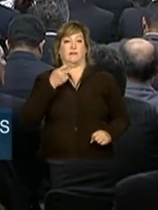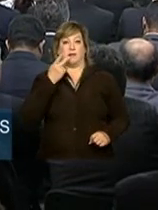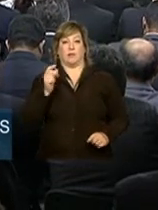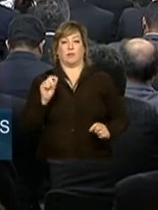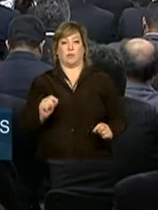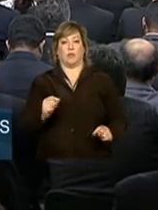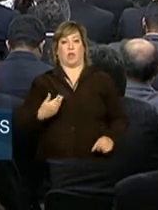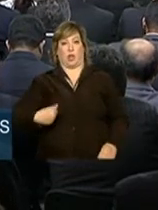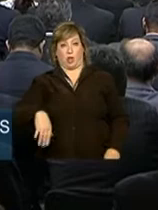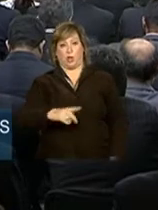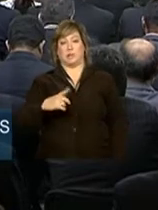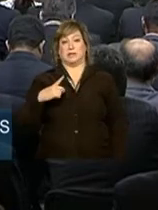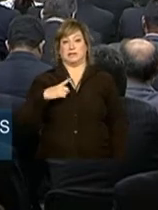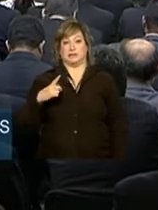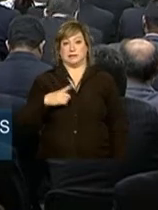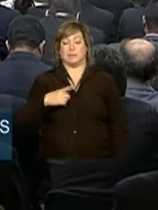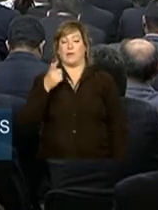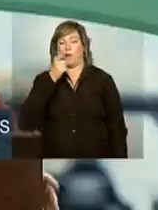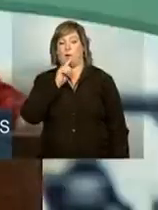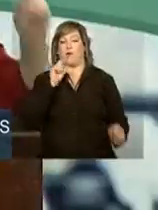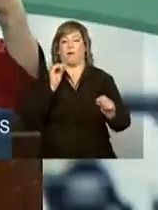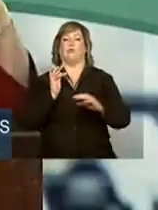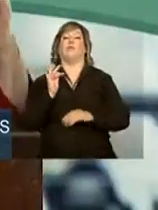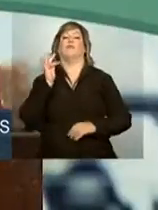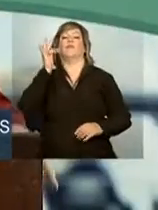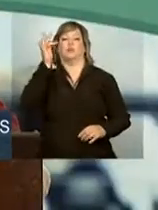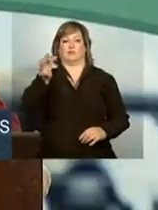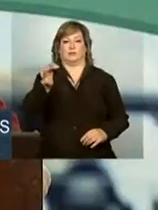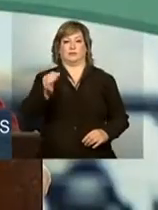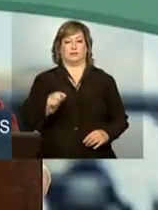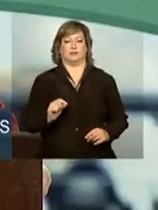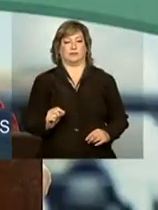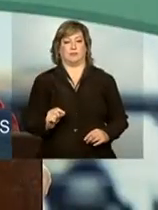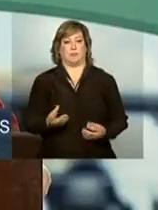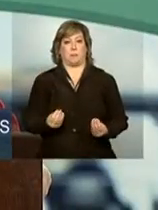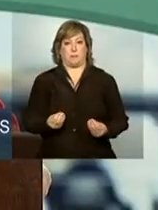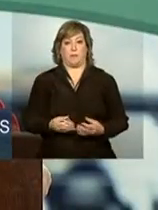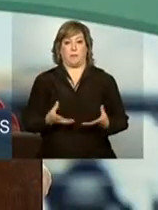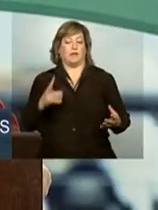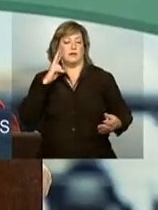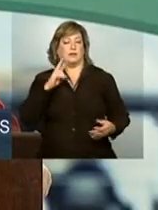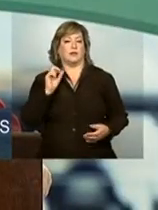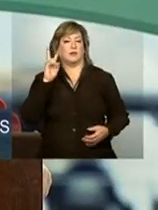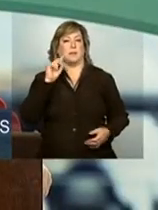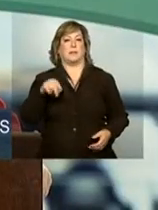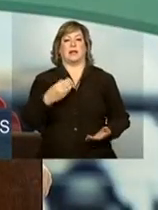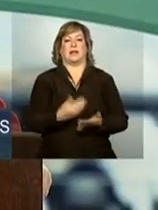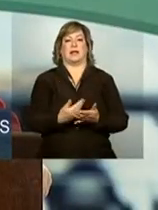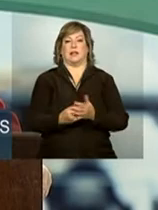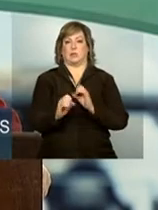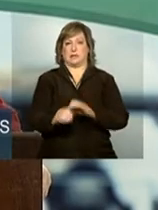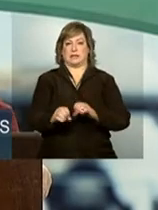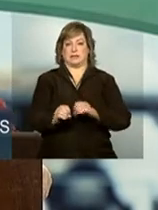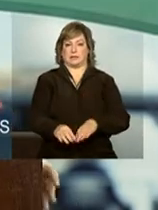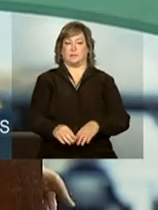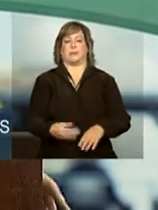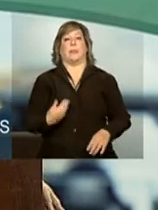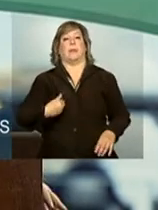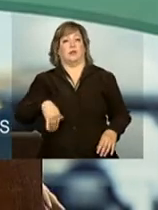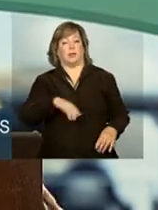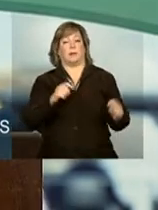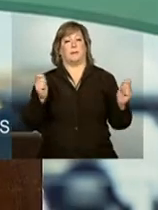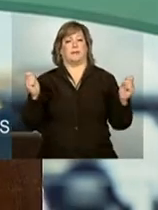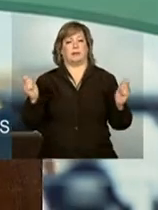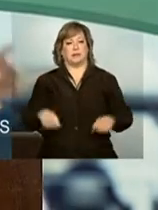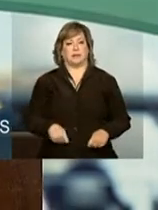que temos passaporte para o futuro, notadamente no que se refere à educação. Nós podemos garantir ao